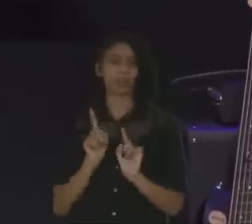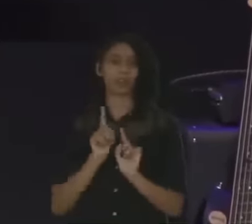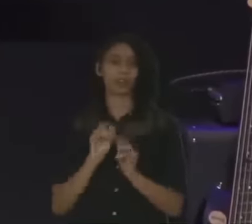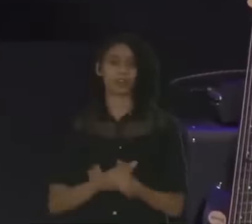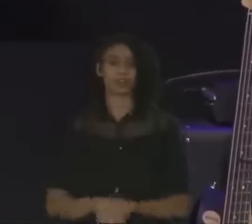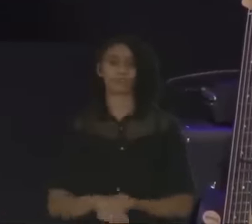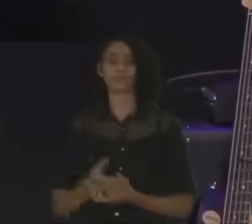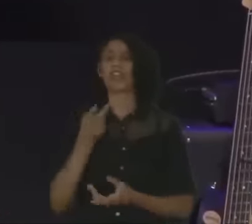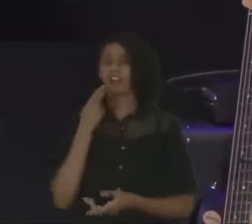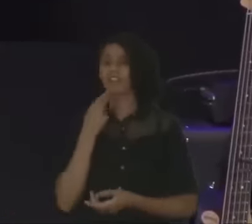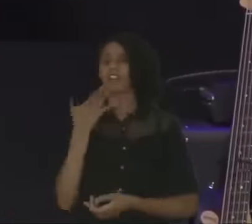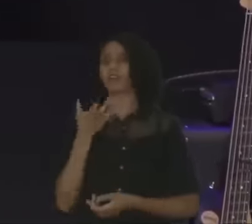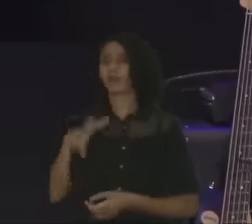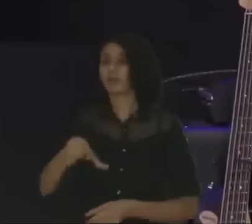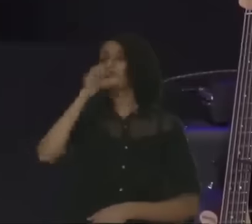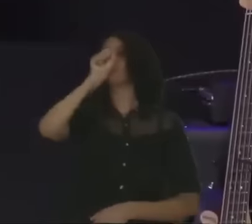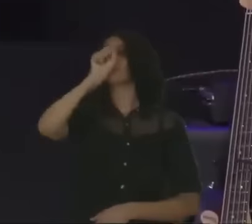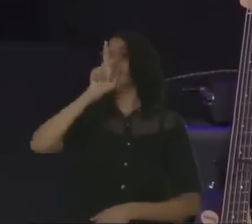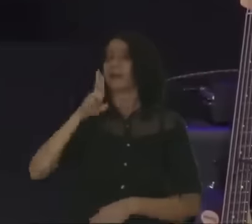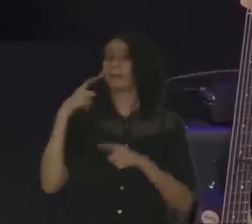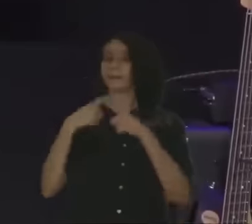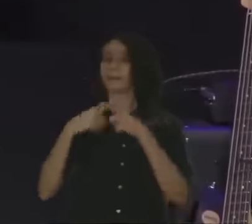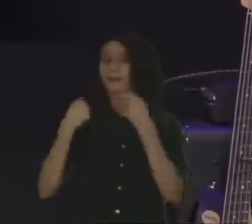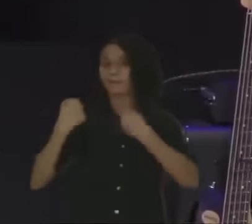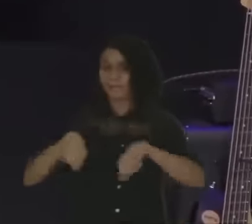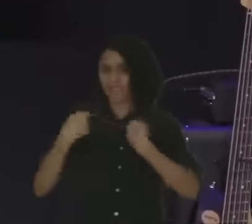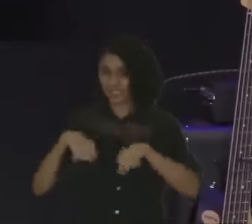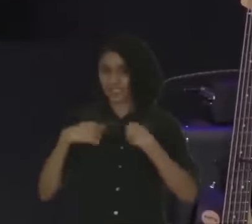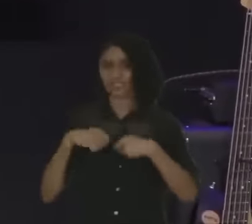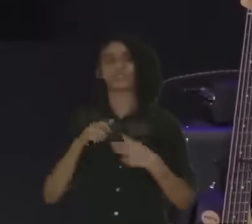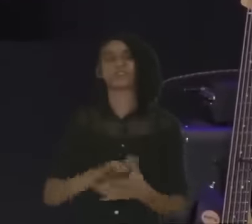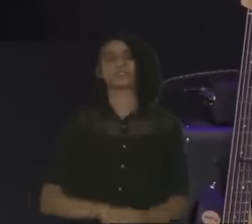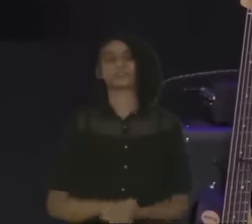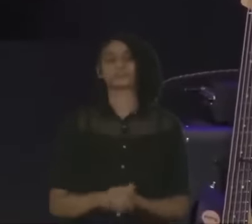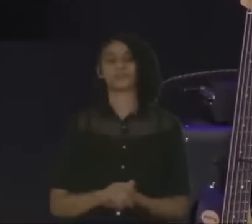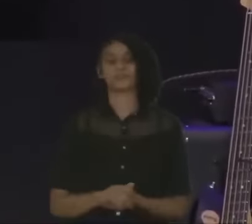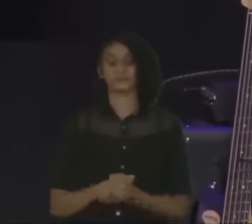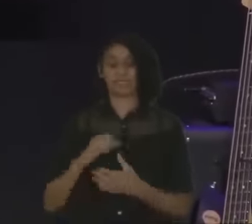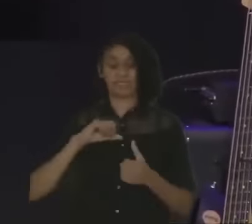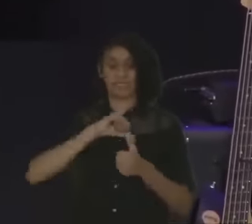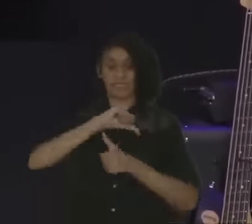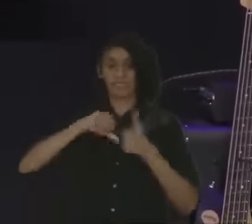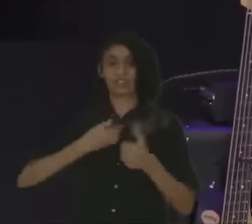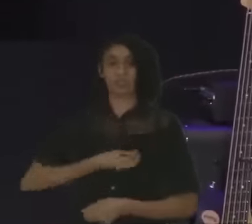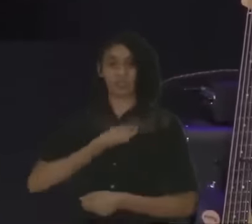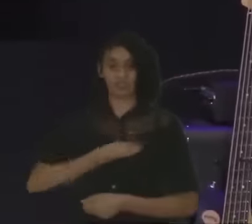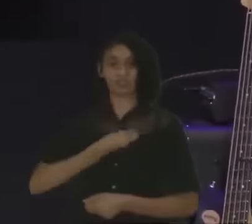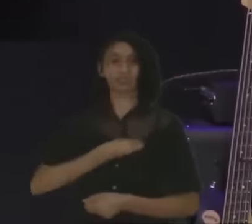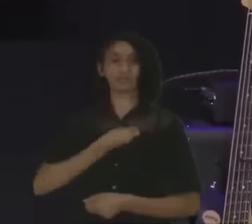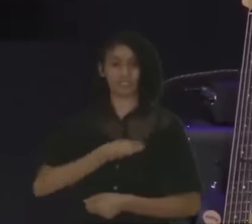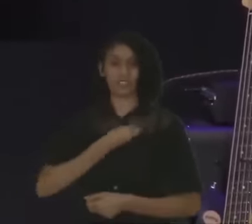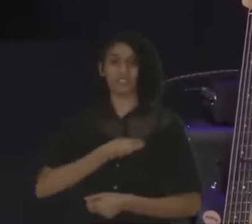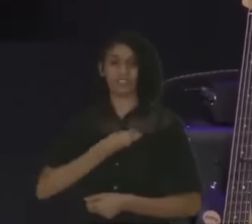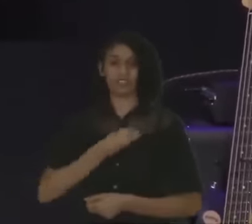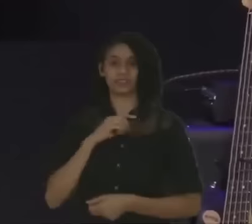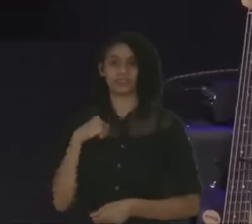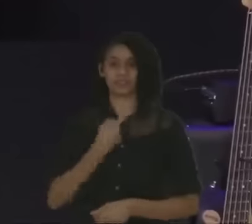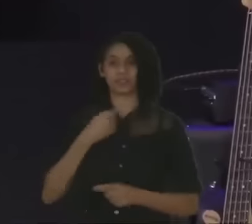o quê eu quero ar porque a necessidade transforma nossa vida e as nossas